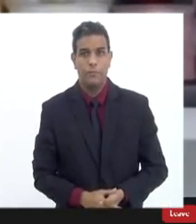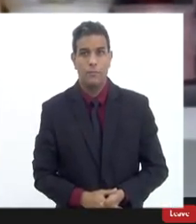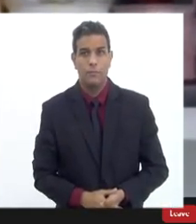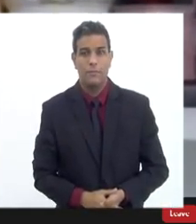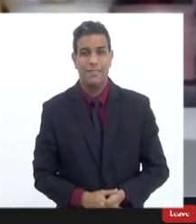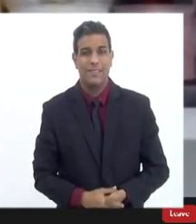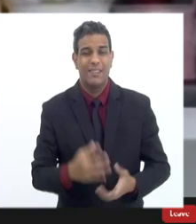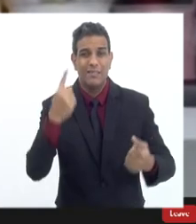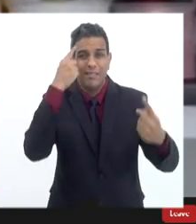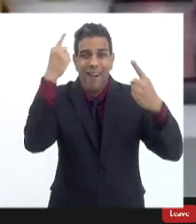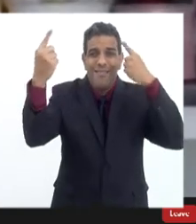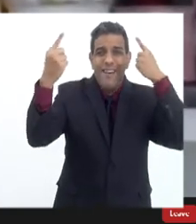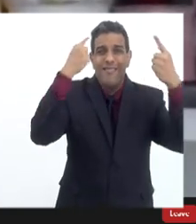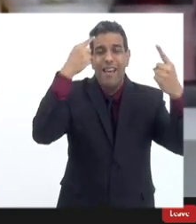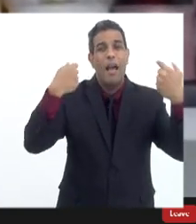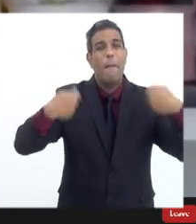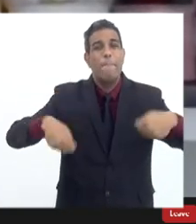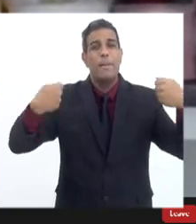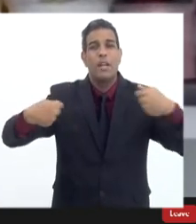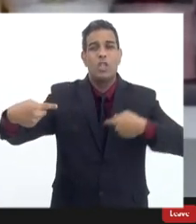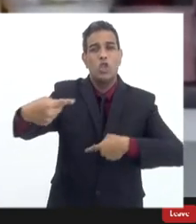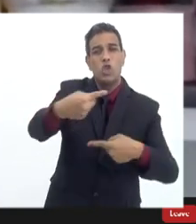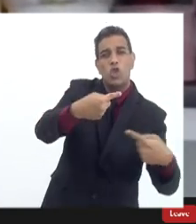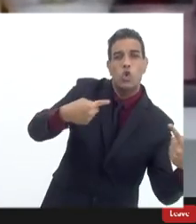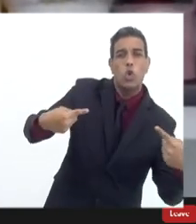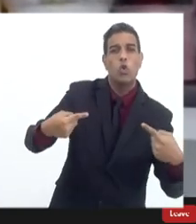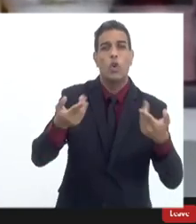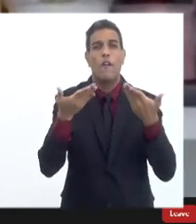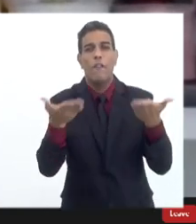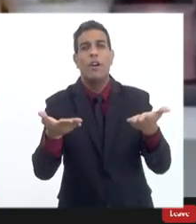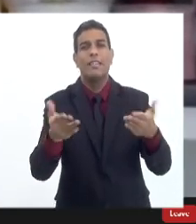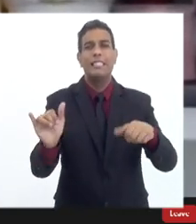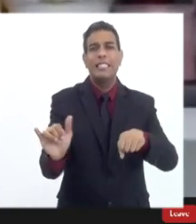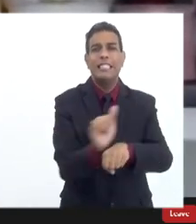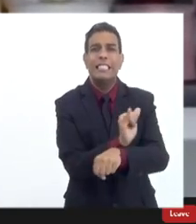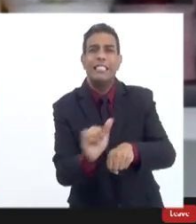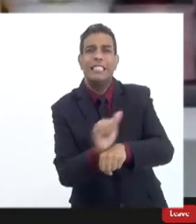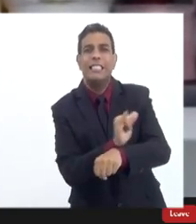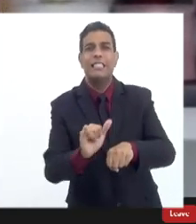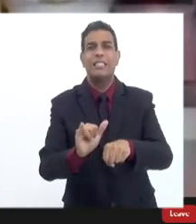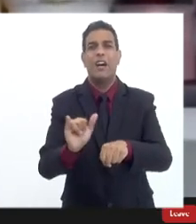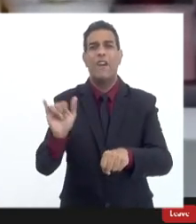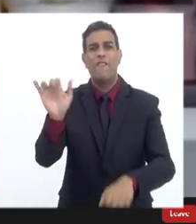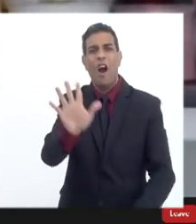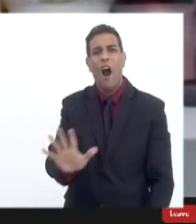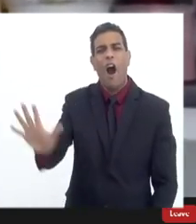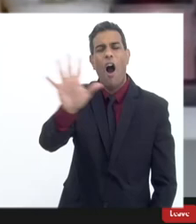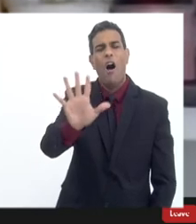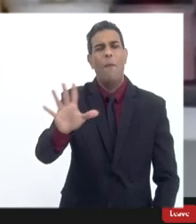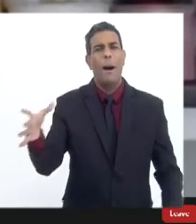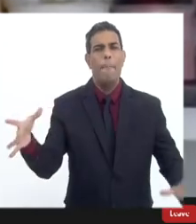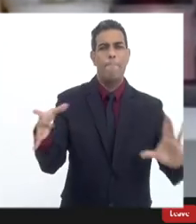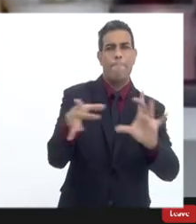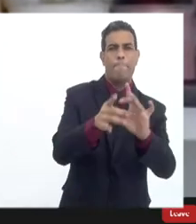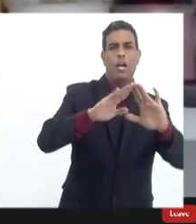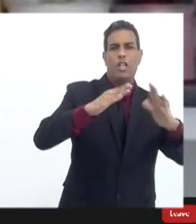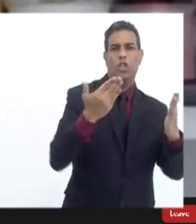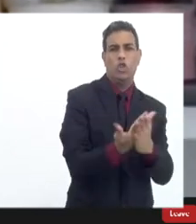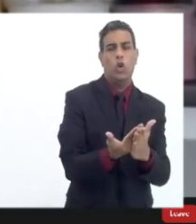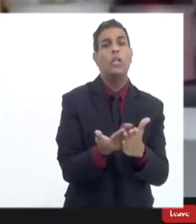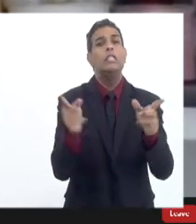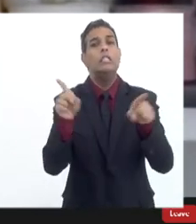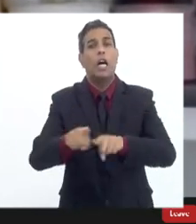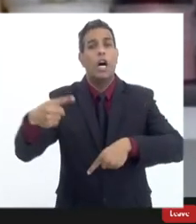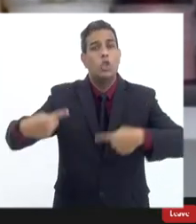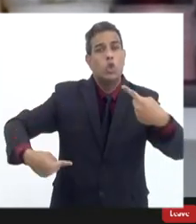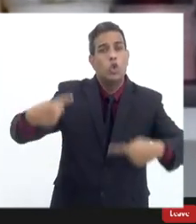estas ideias precisam se conjugar, né? Forma e conteúdo precisam estar articulados. E isso que eu estou falando também tem a ver com a